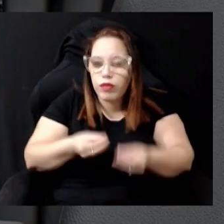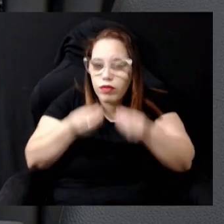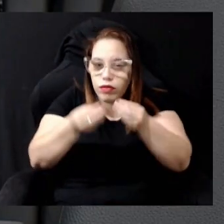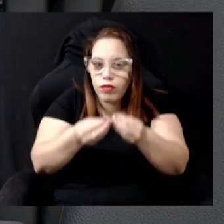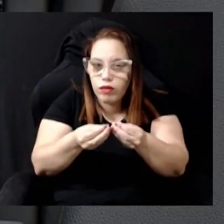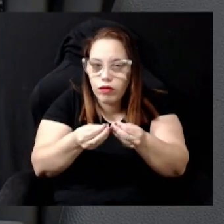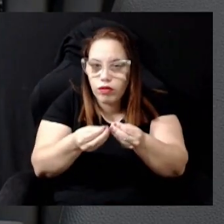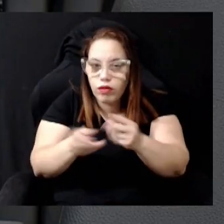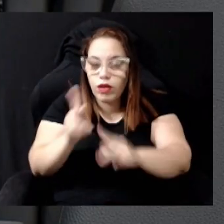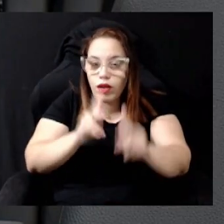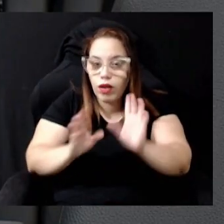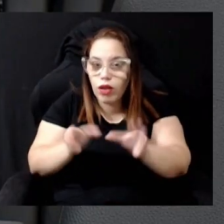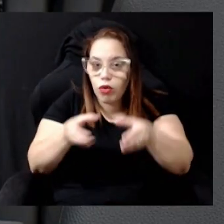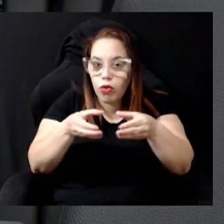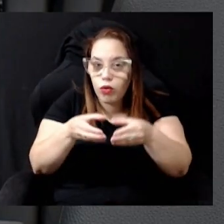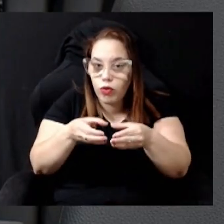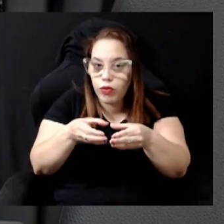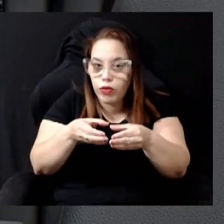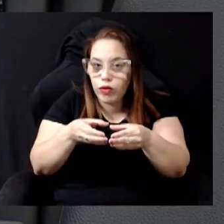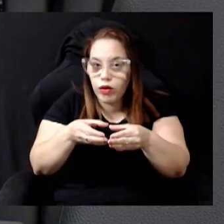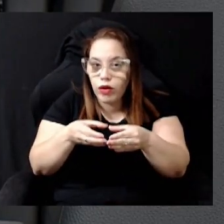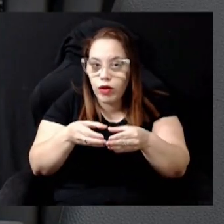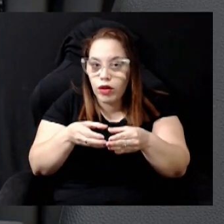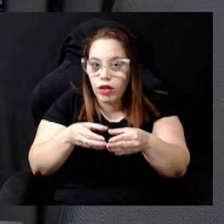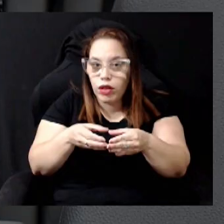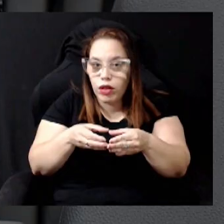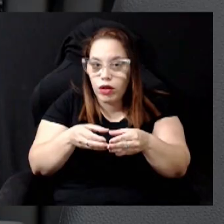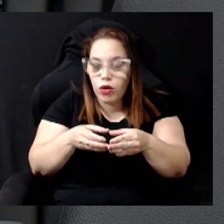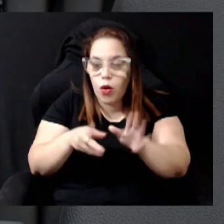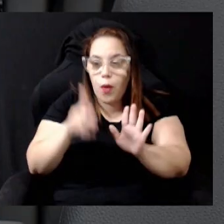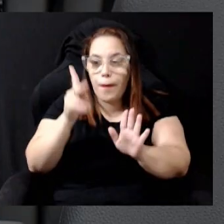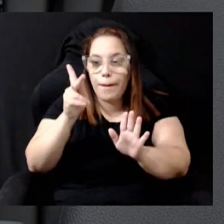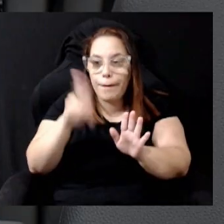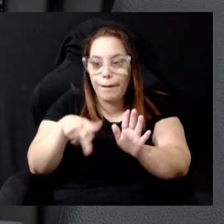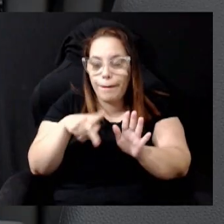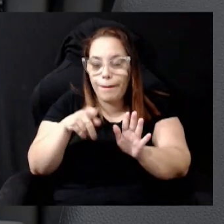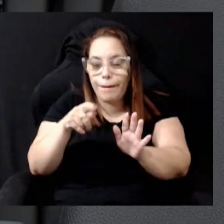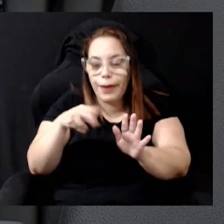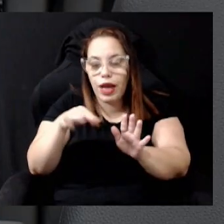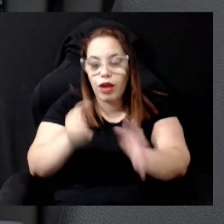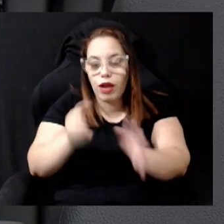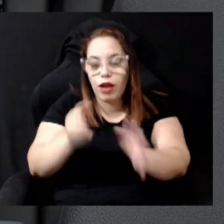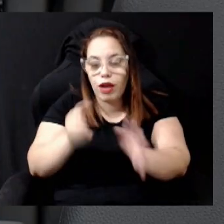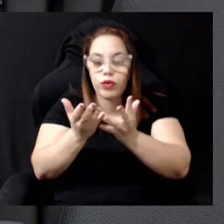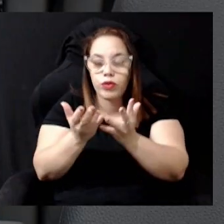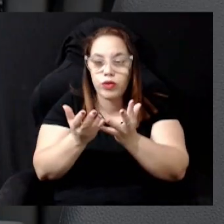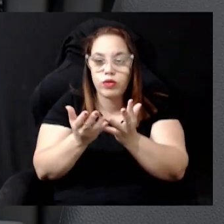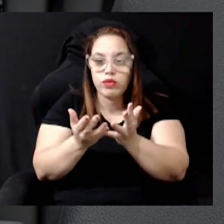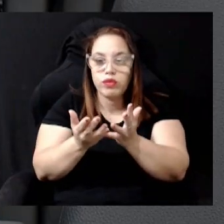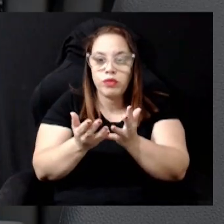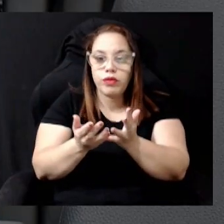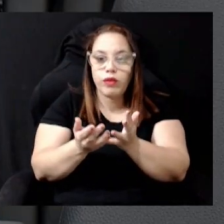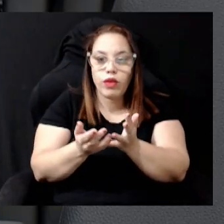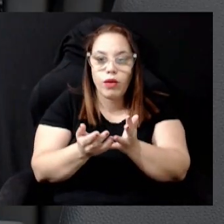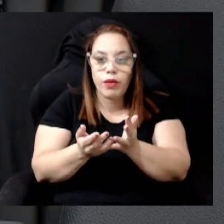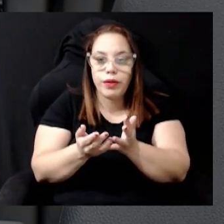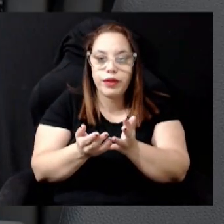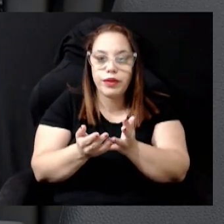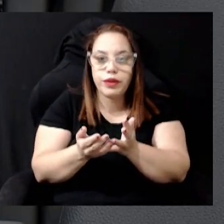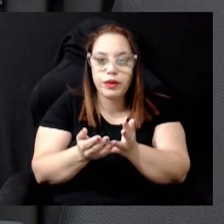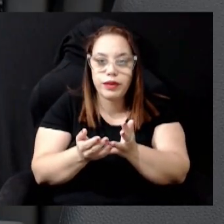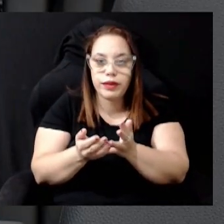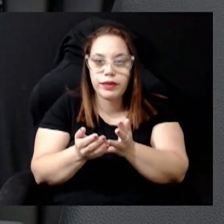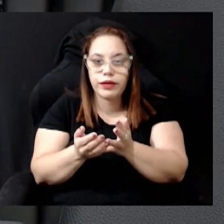comunidade no sentido de que haja um plano de ação, tanto pensando na questão da